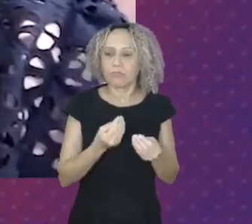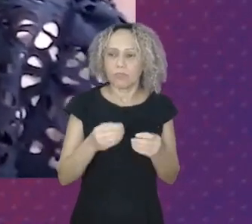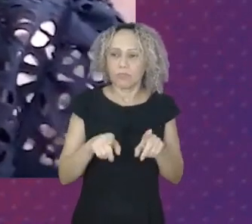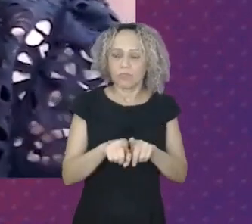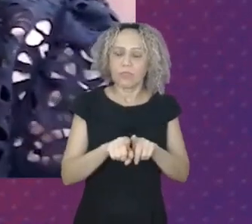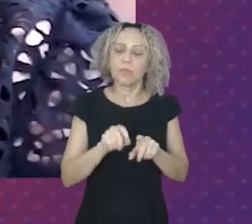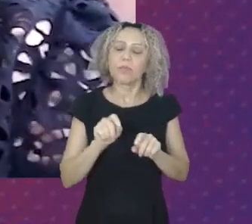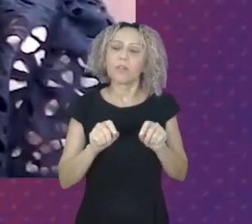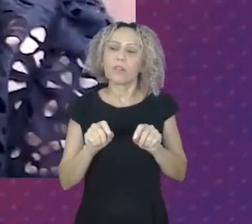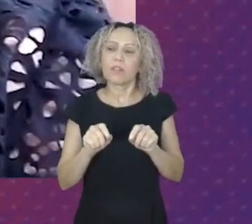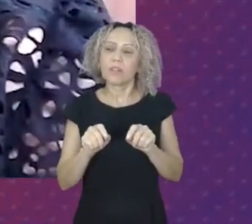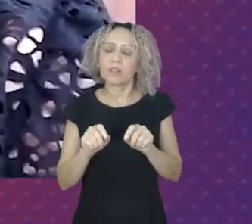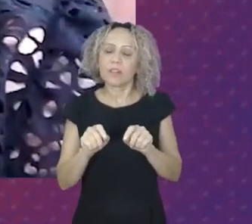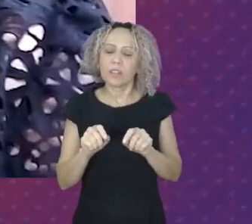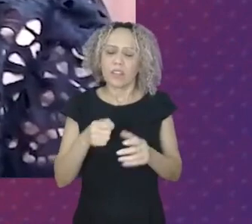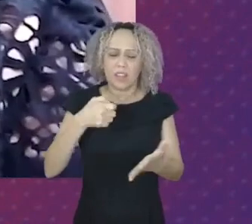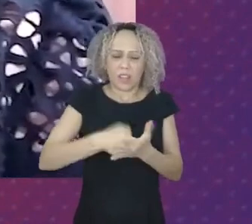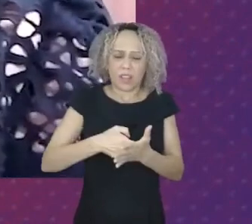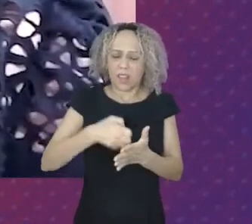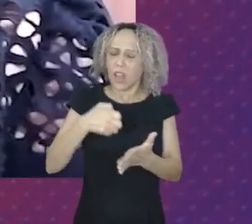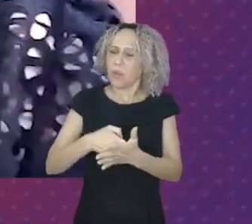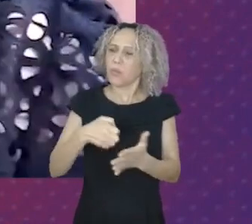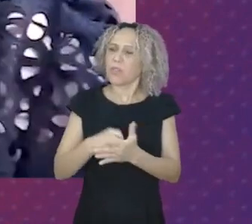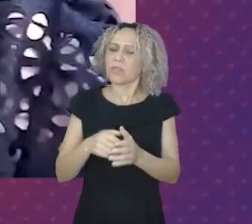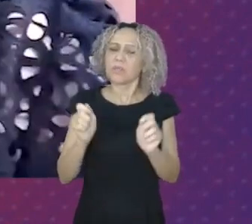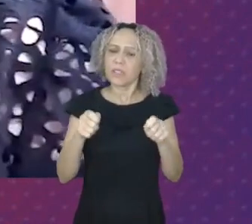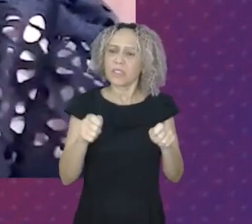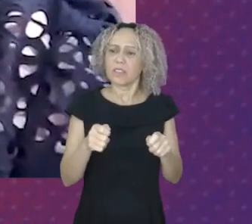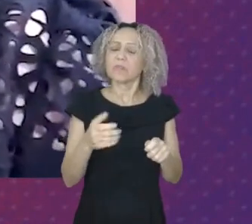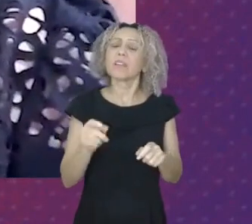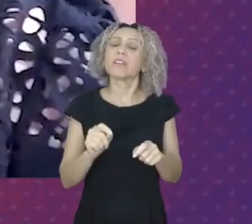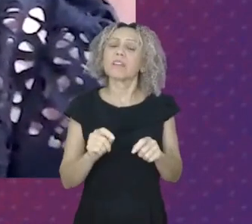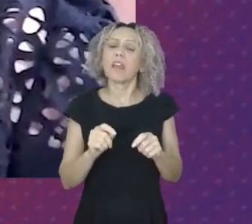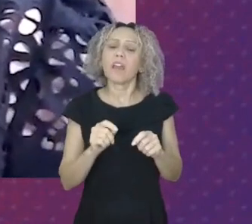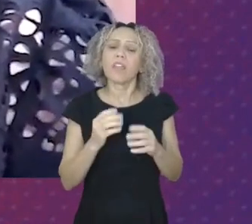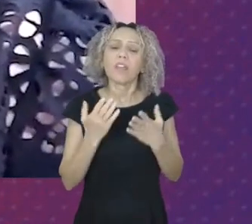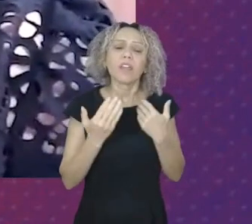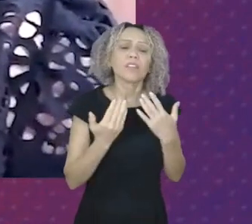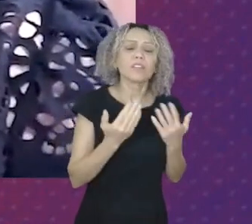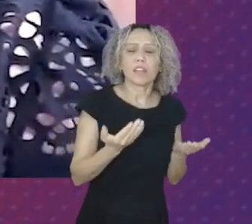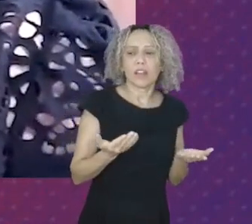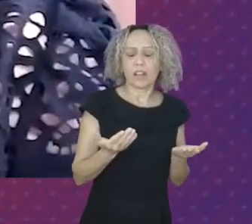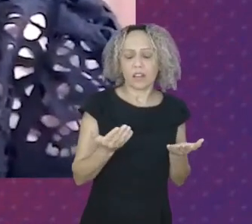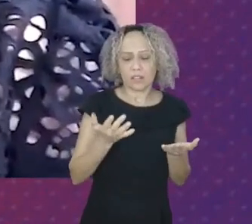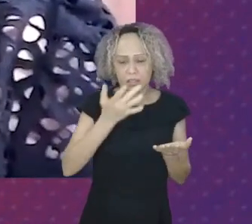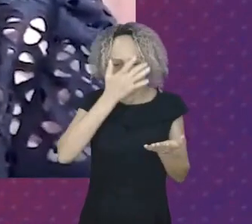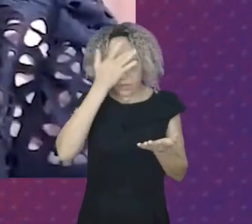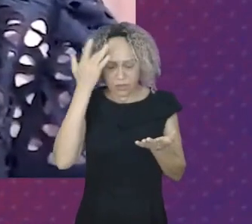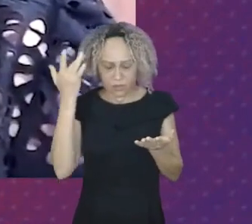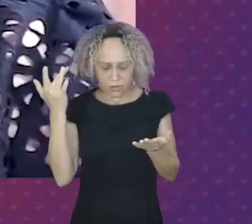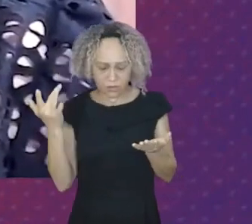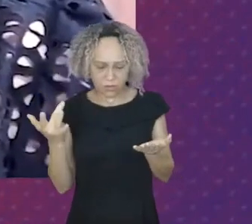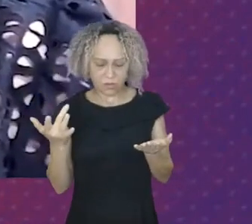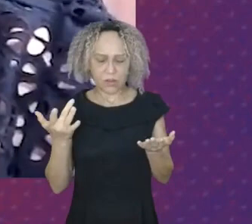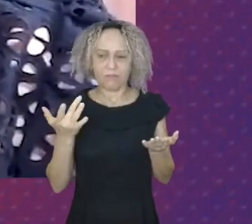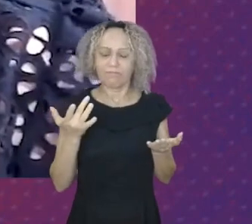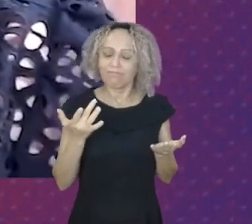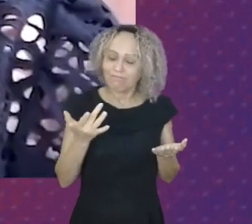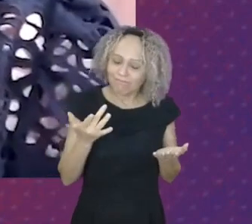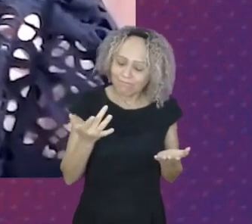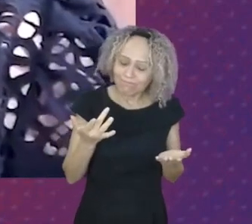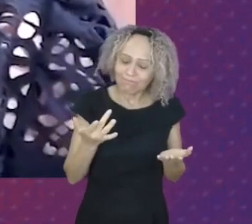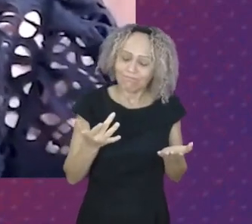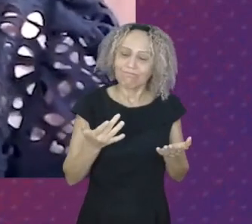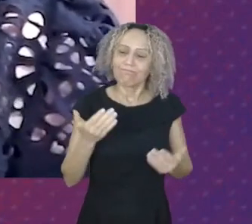criando também as condições para que esse diálogo entre os empregadores e empregados